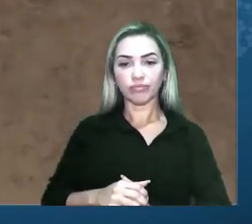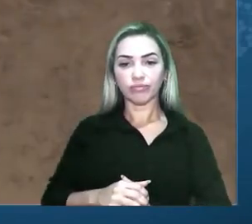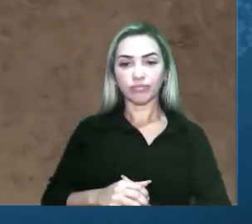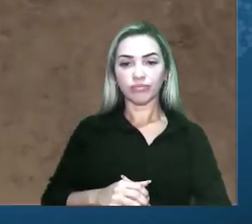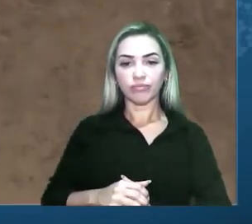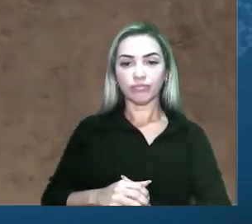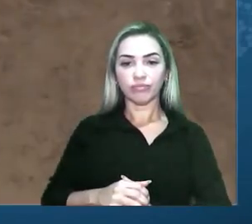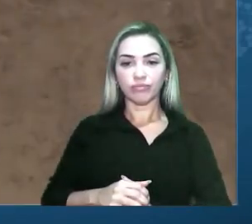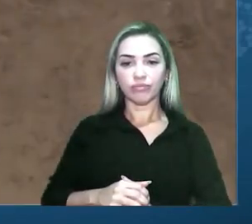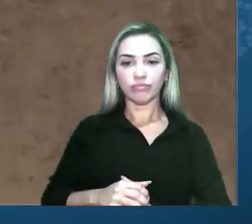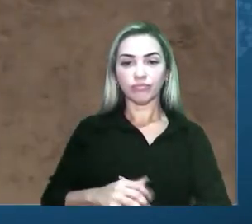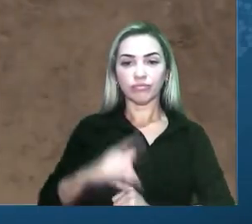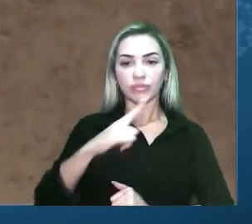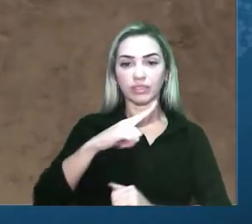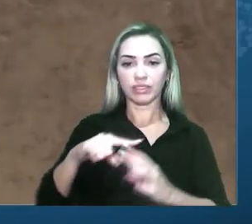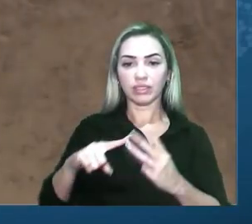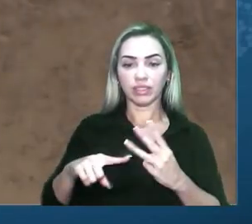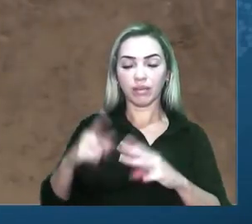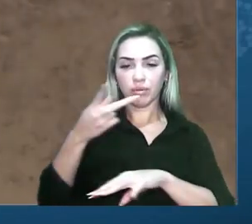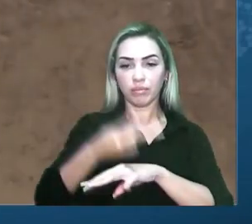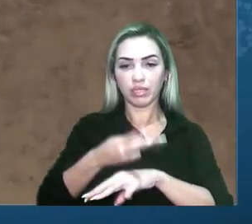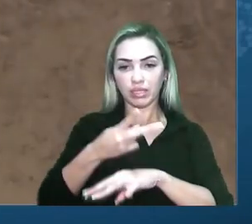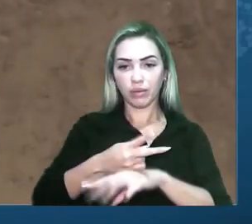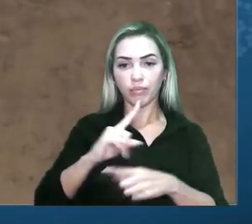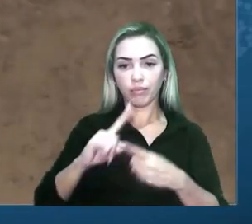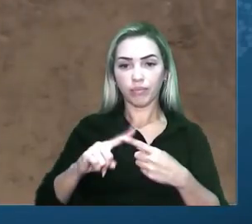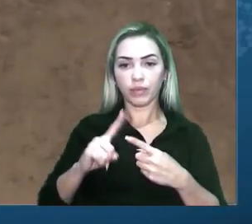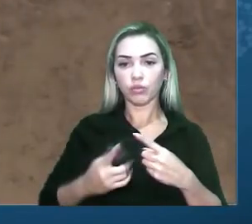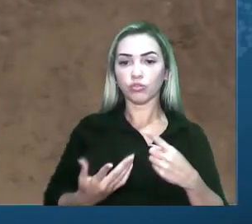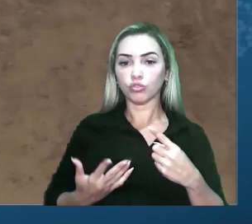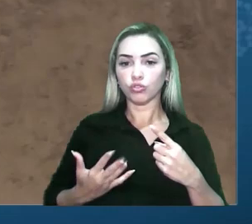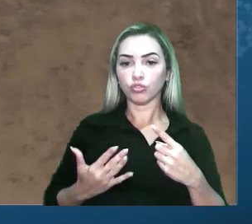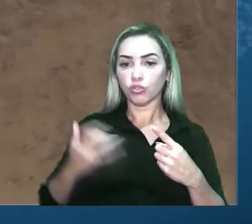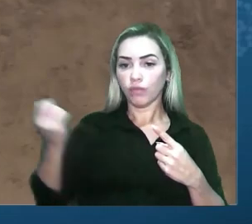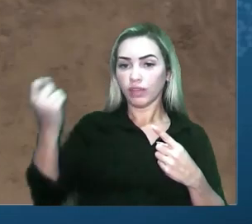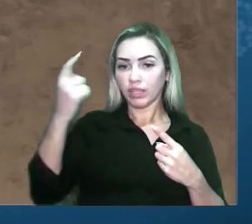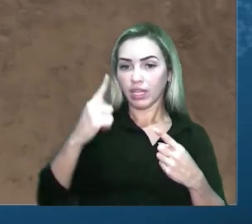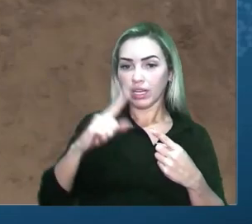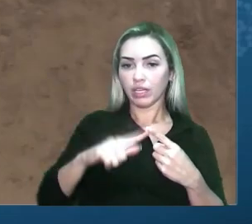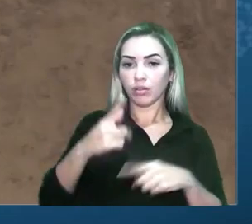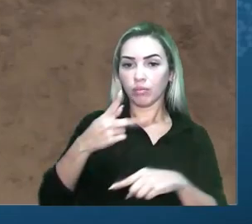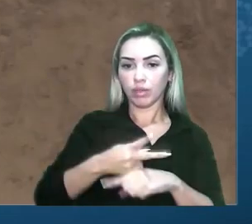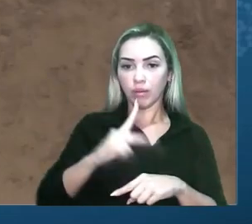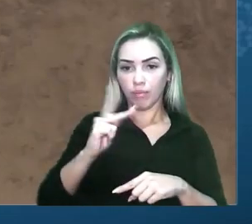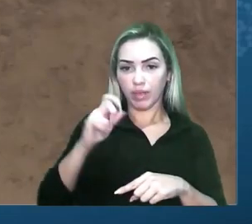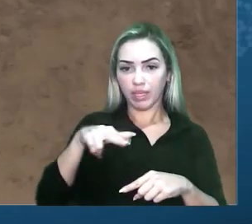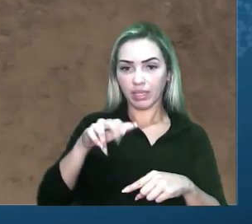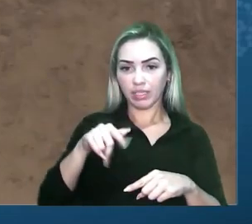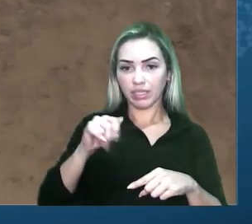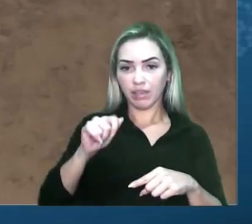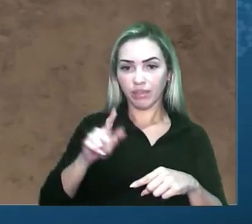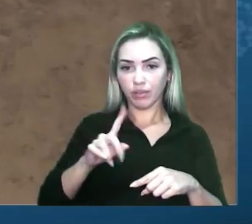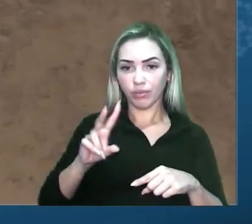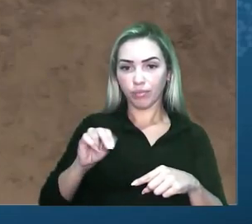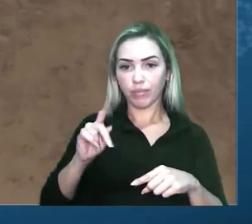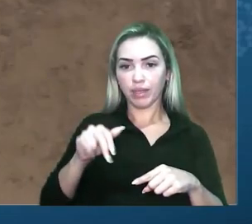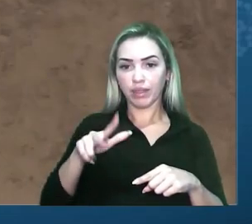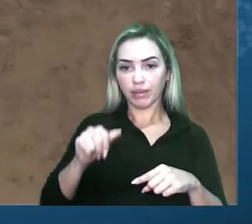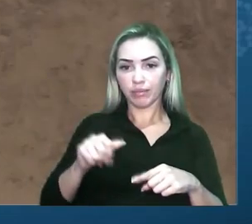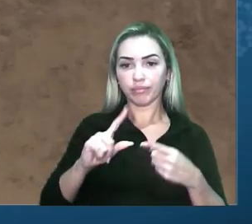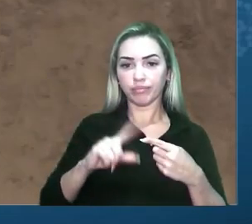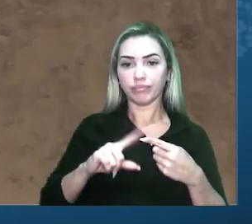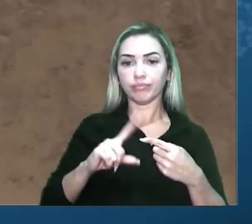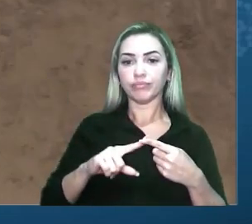são três premiações. O primeiro é o jovem talento do prêmio Henrique de Acevedo Pena. Henrique de Acevedo Pena